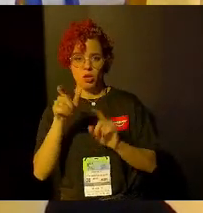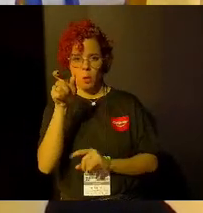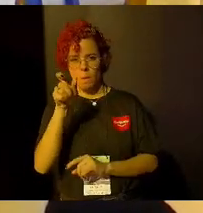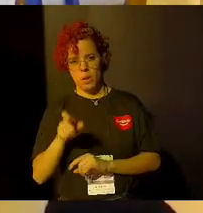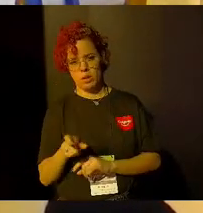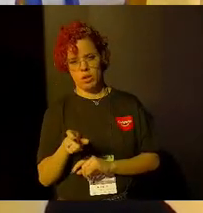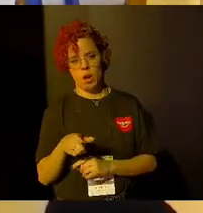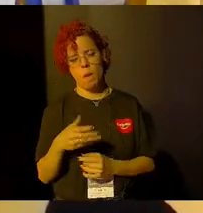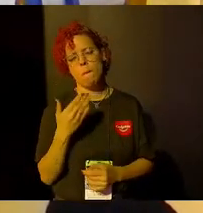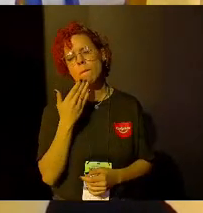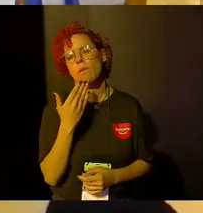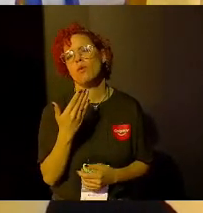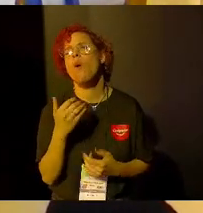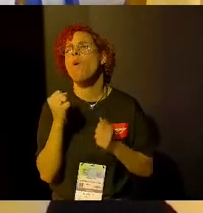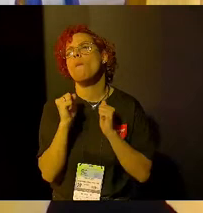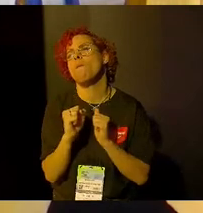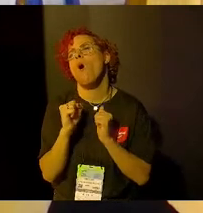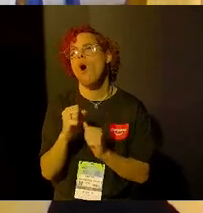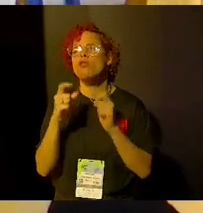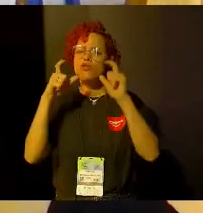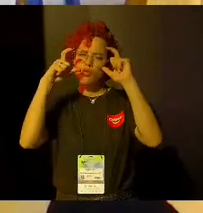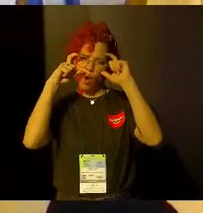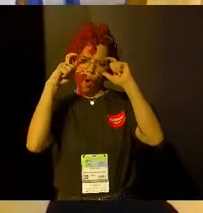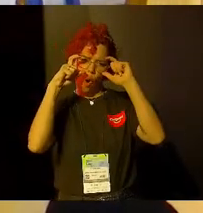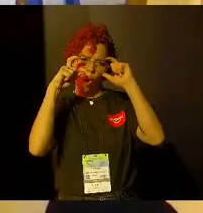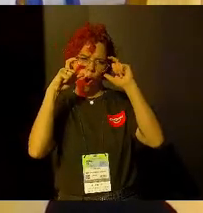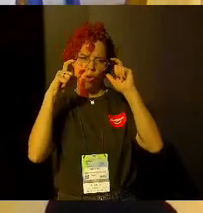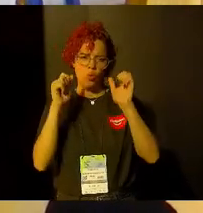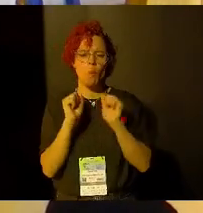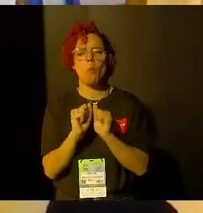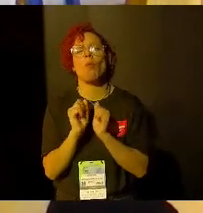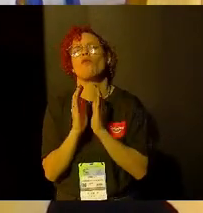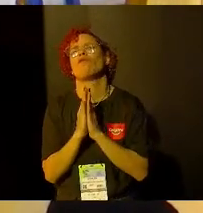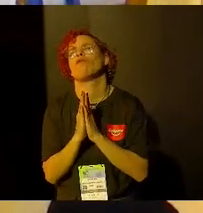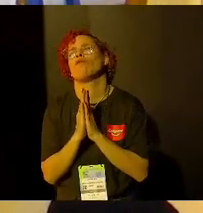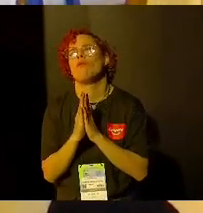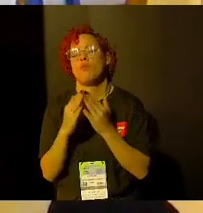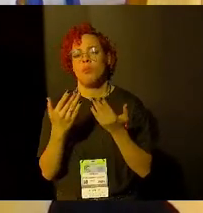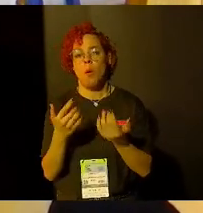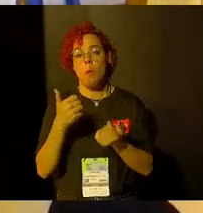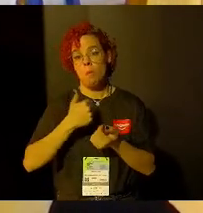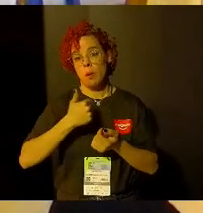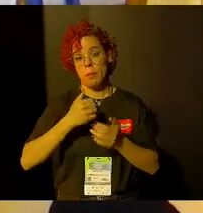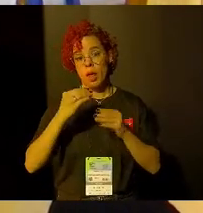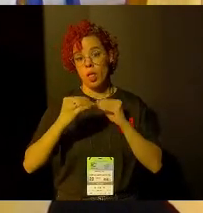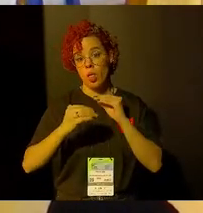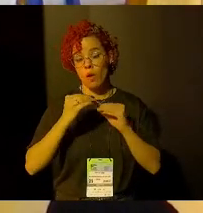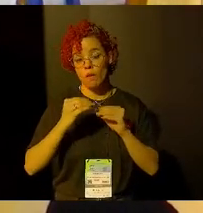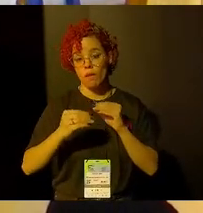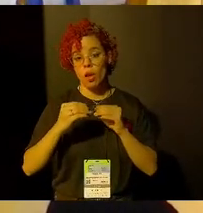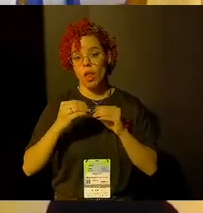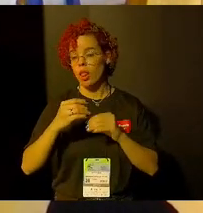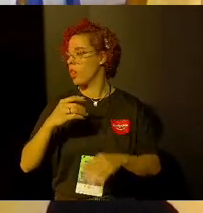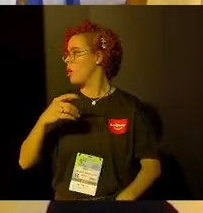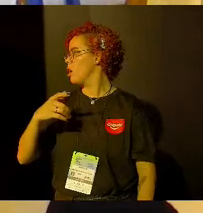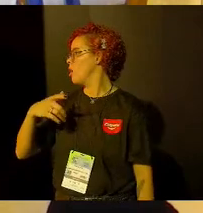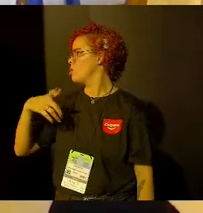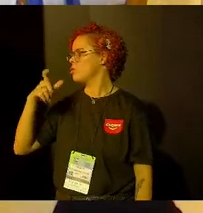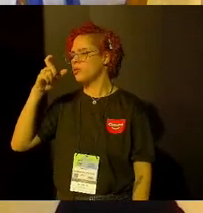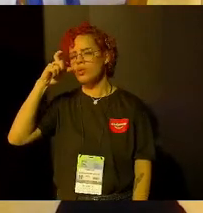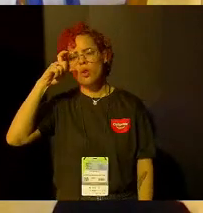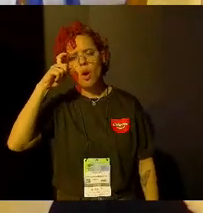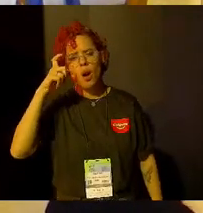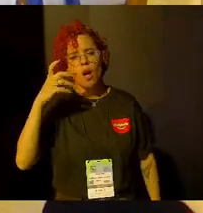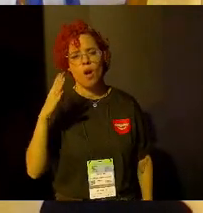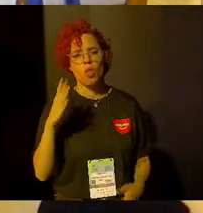pudesse de óculos eu falei não quero me apresentar para o Brasil na minha primeira novela com óculos porque a gente não vê jovem eu falo da Juventude